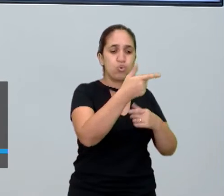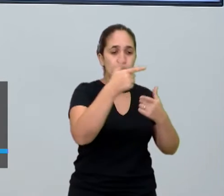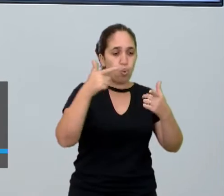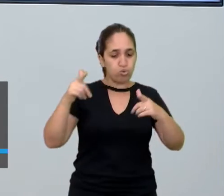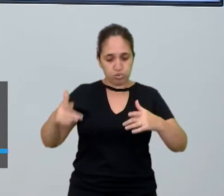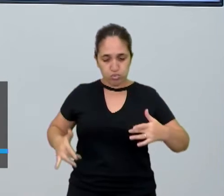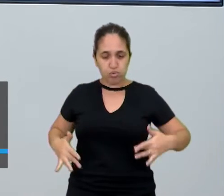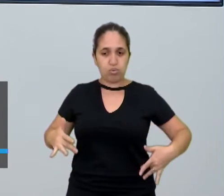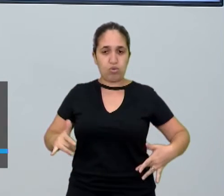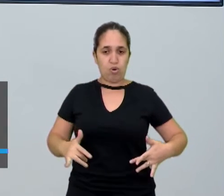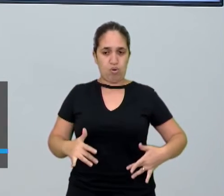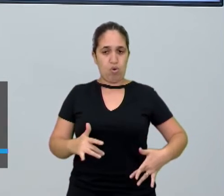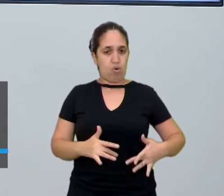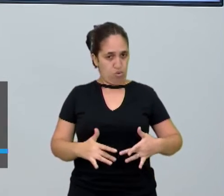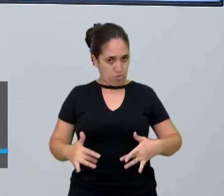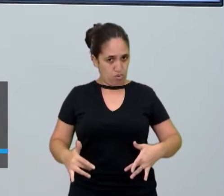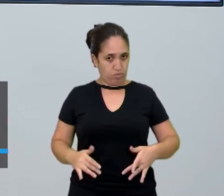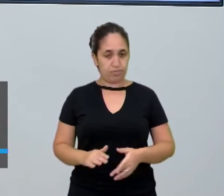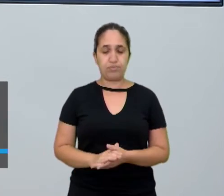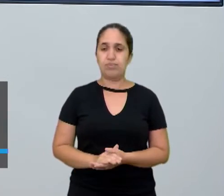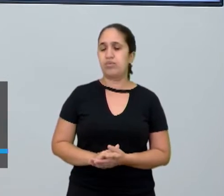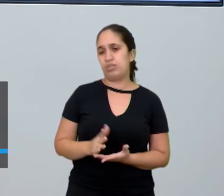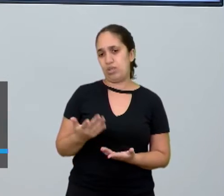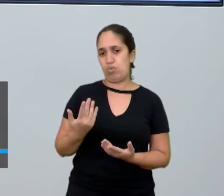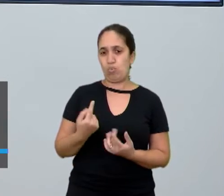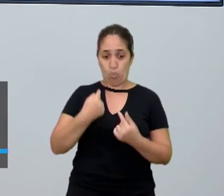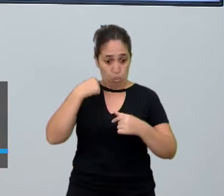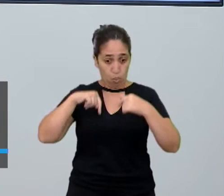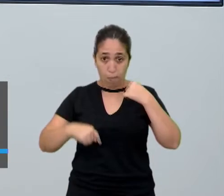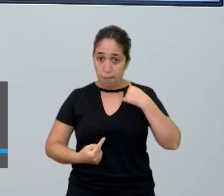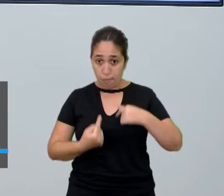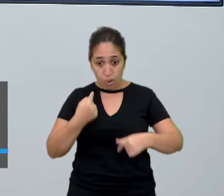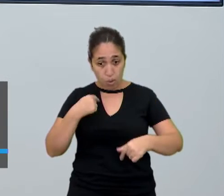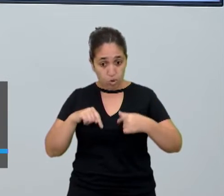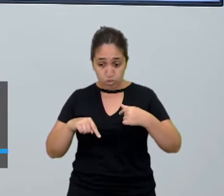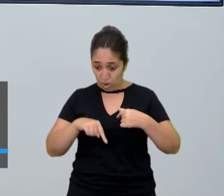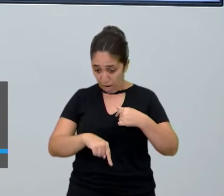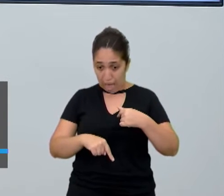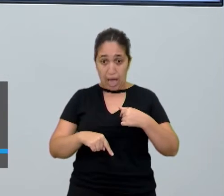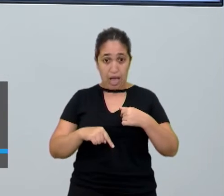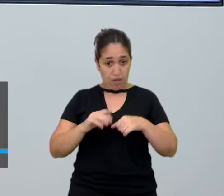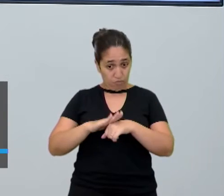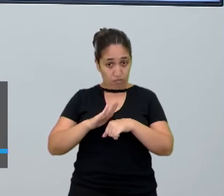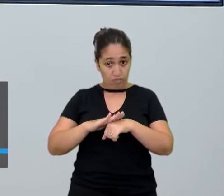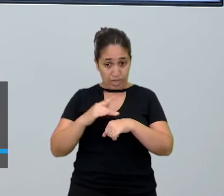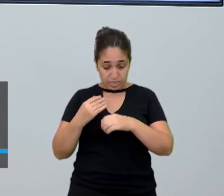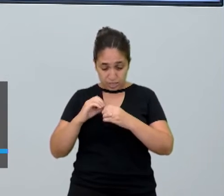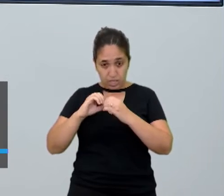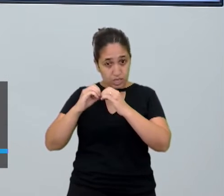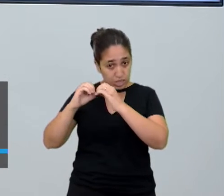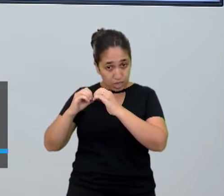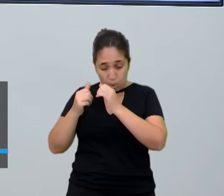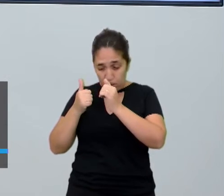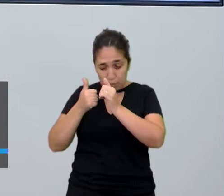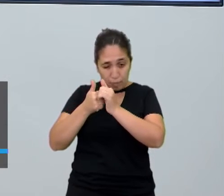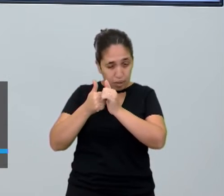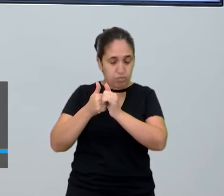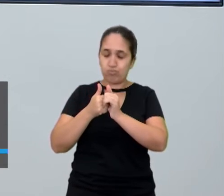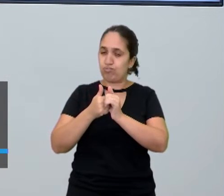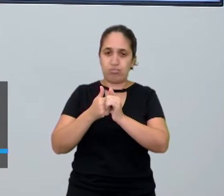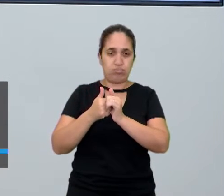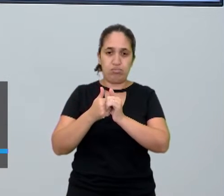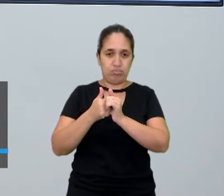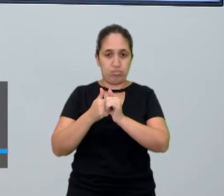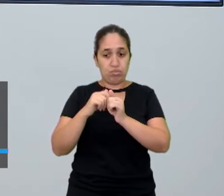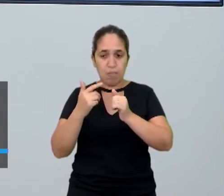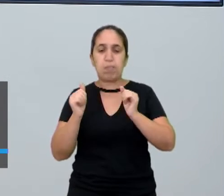órgãos. Então, olha só, não necessariamente um hormônio age ali dentro, naquela célula que está ali pertinho dele,